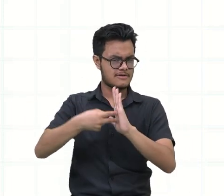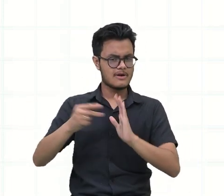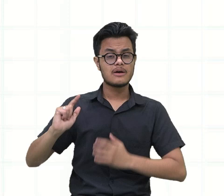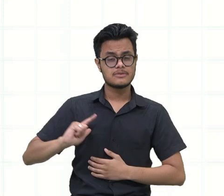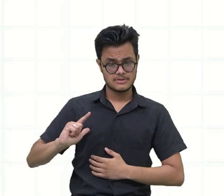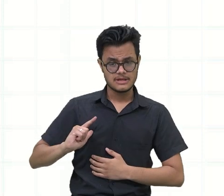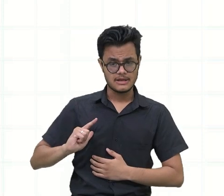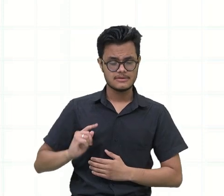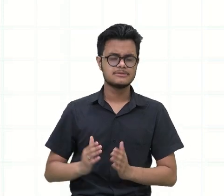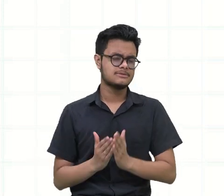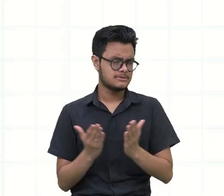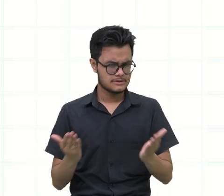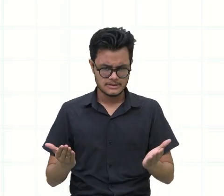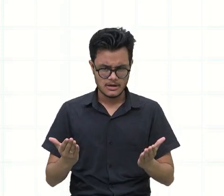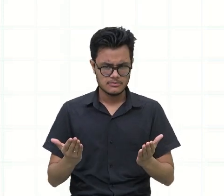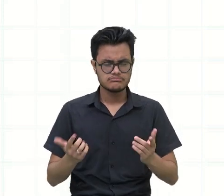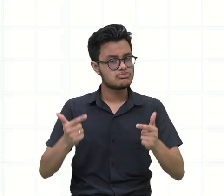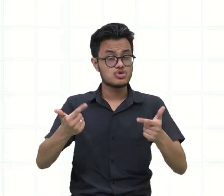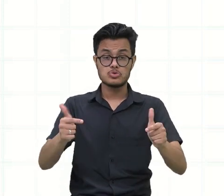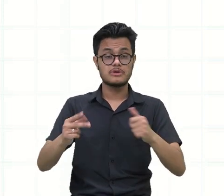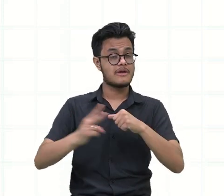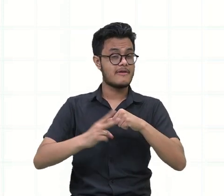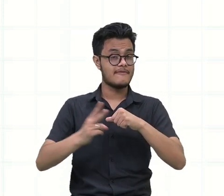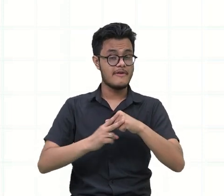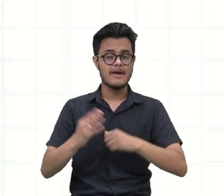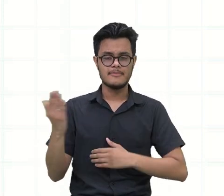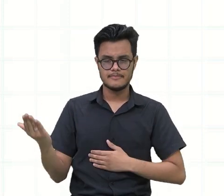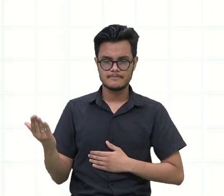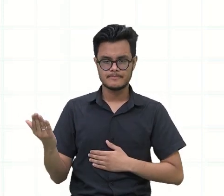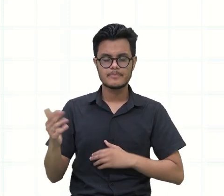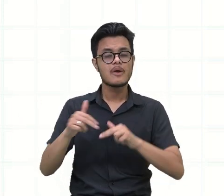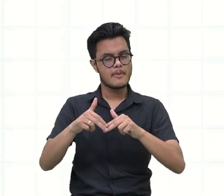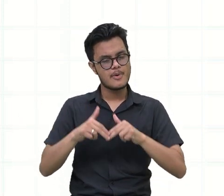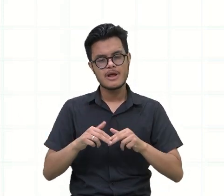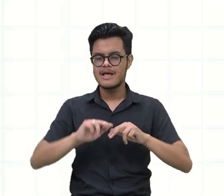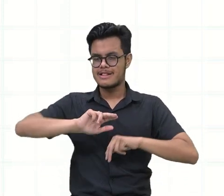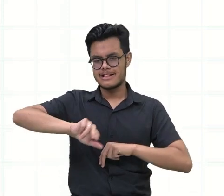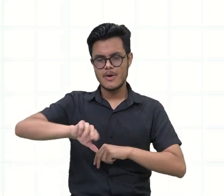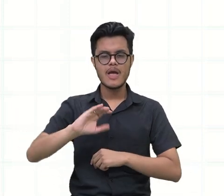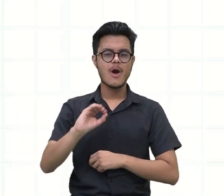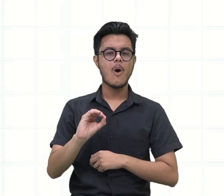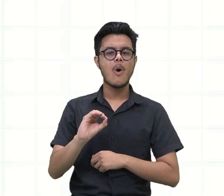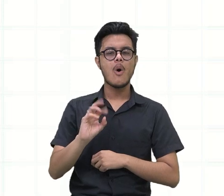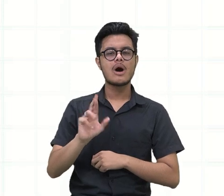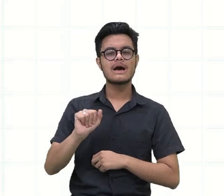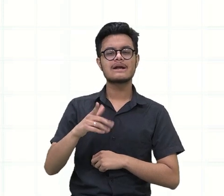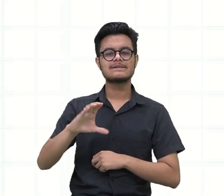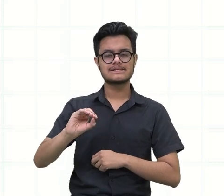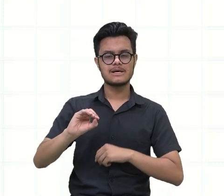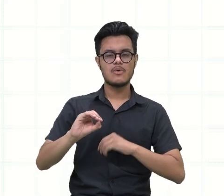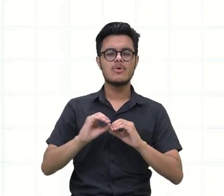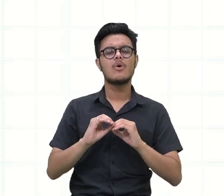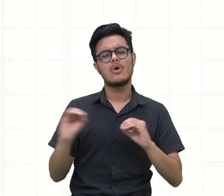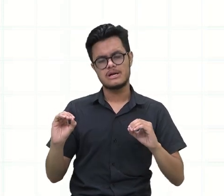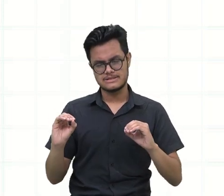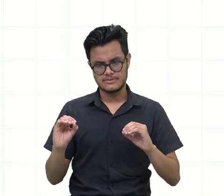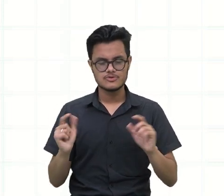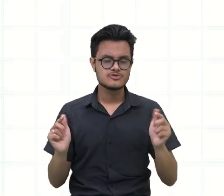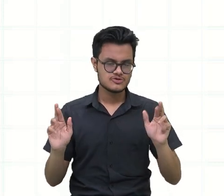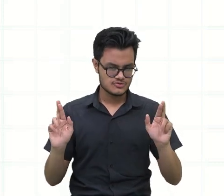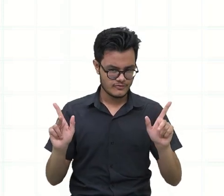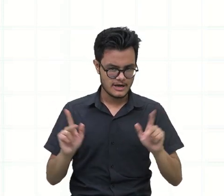também ela não tem a presença do verbo, certo? E aí, seguindo, olha, Alice no País